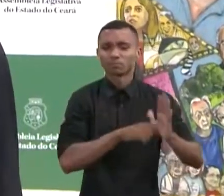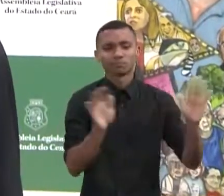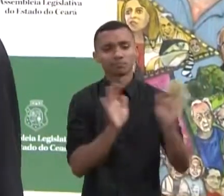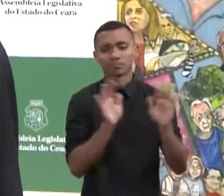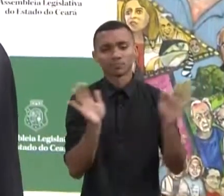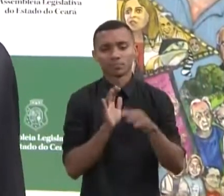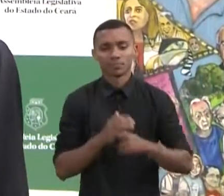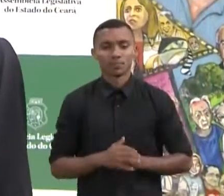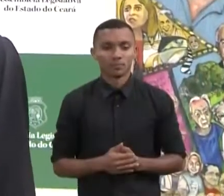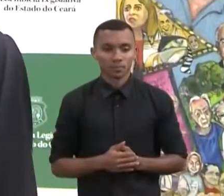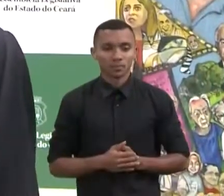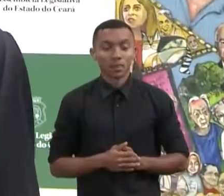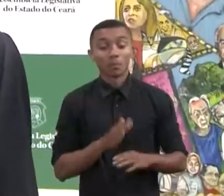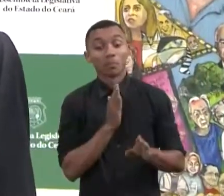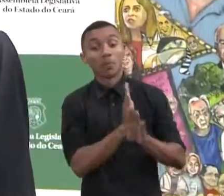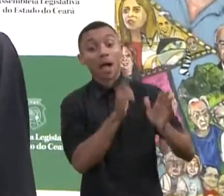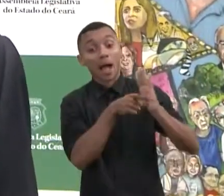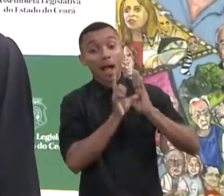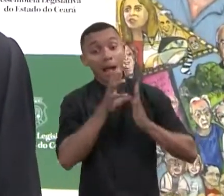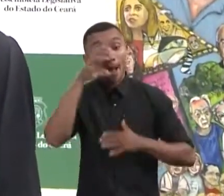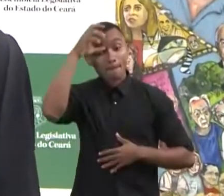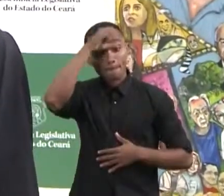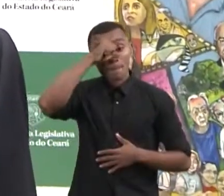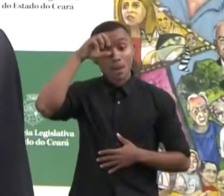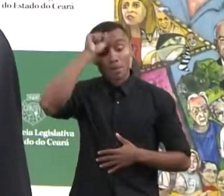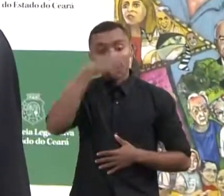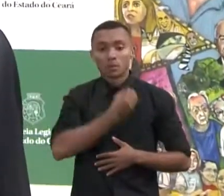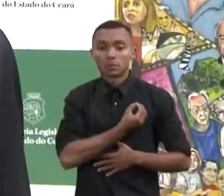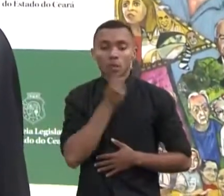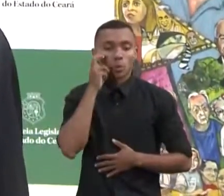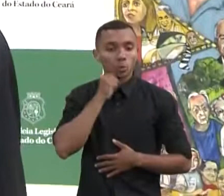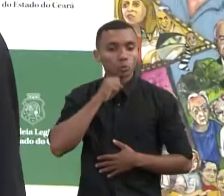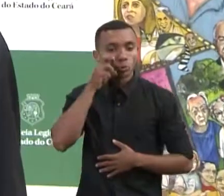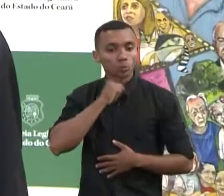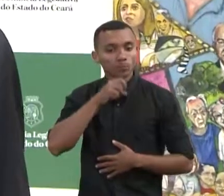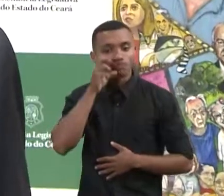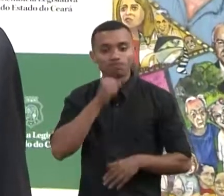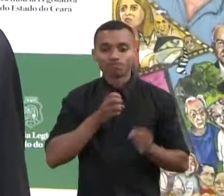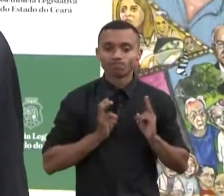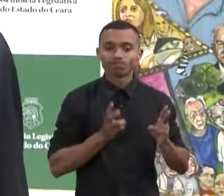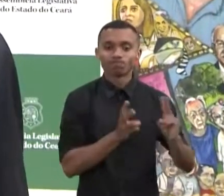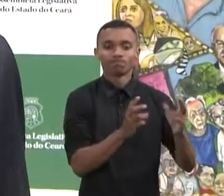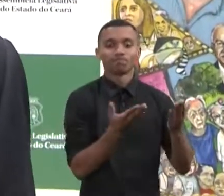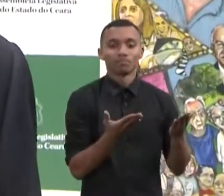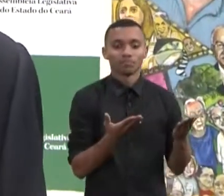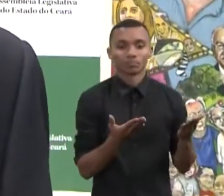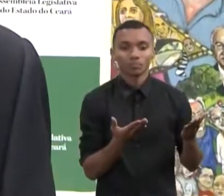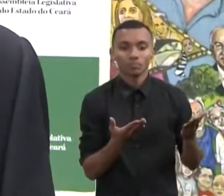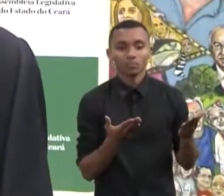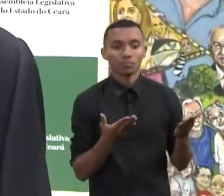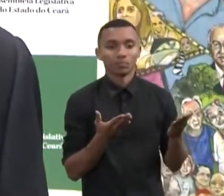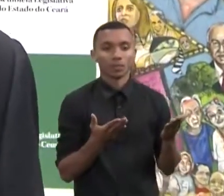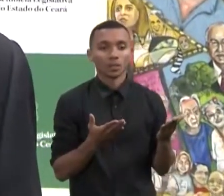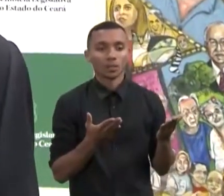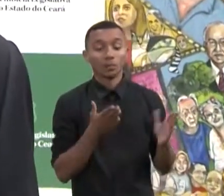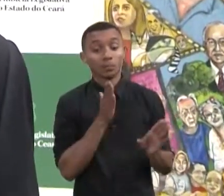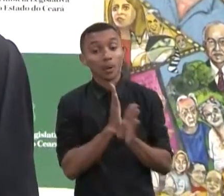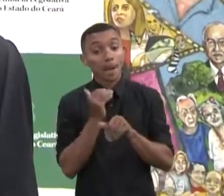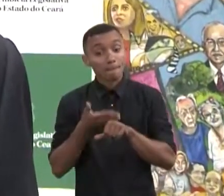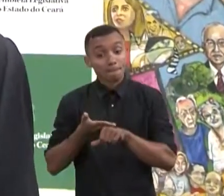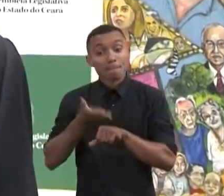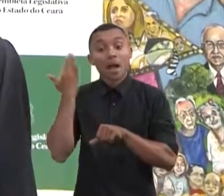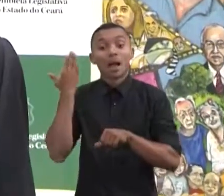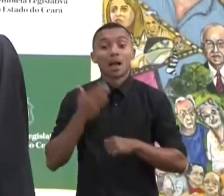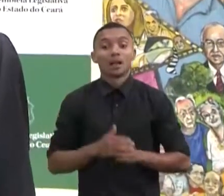quê? Porque ele aprendeu a sobrevivência e isso está dando com que o índice aumente cada vez